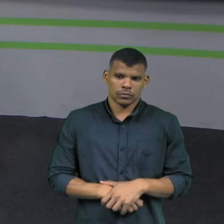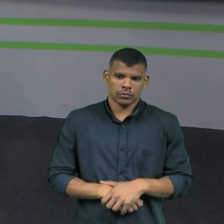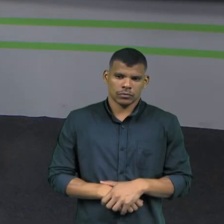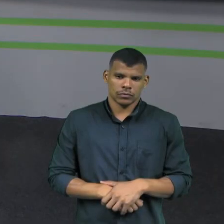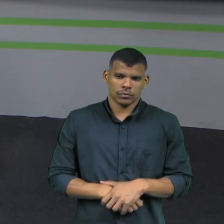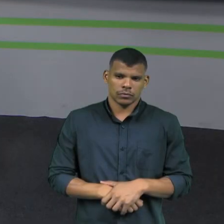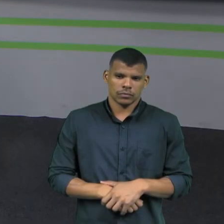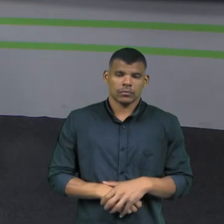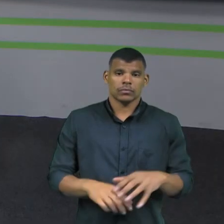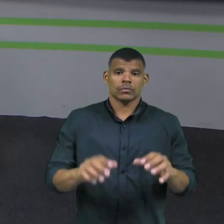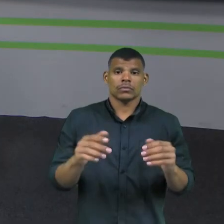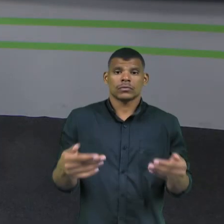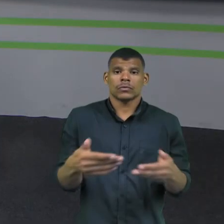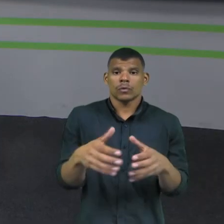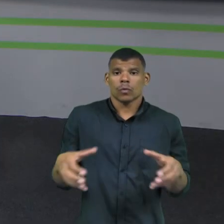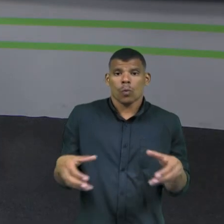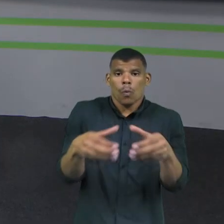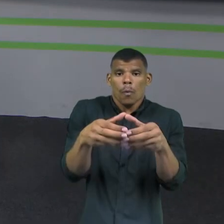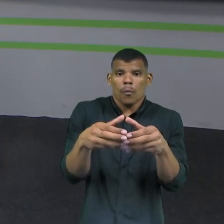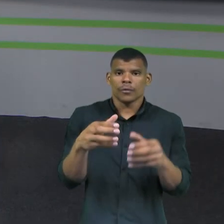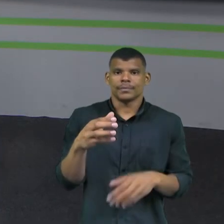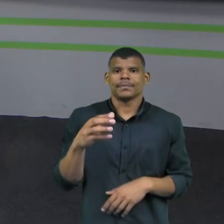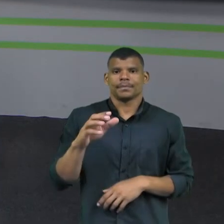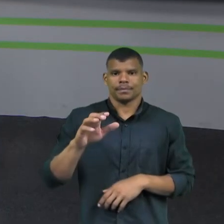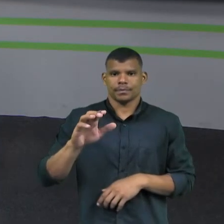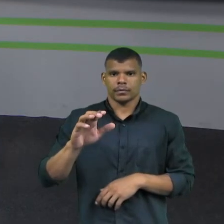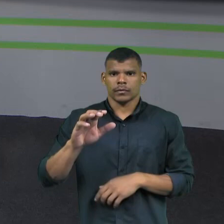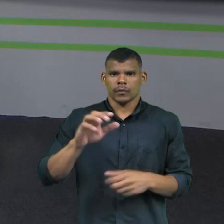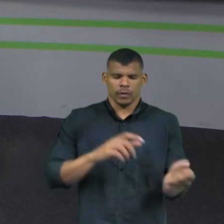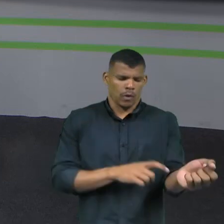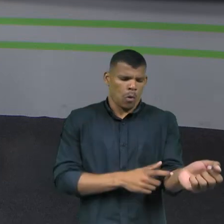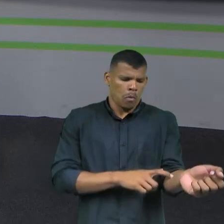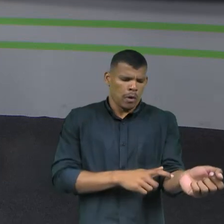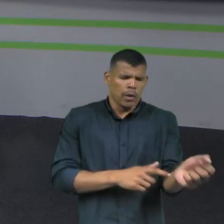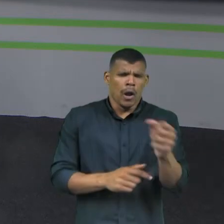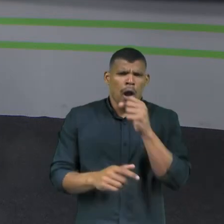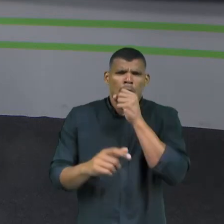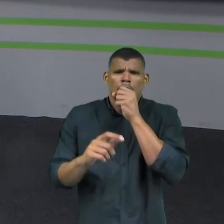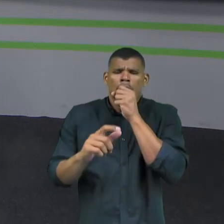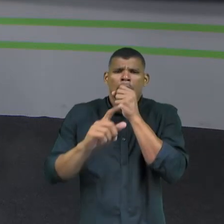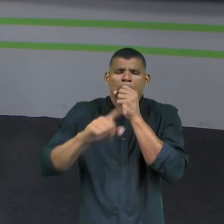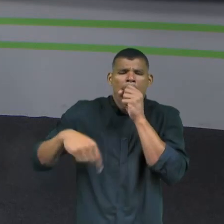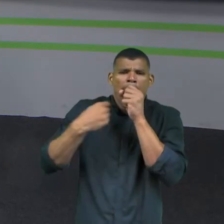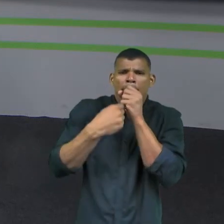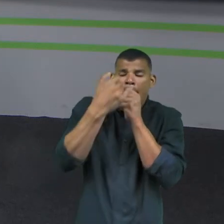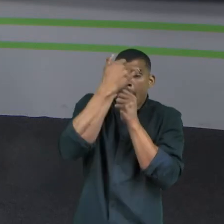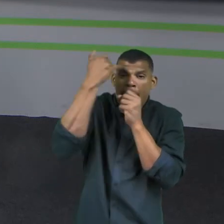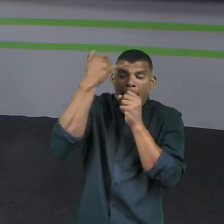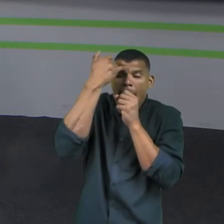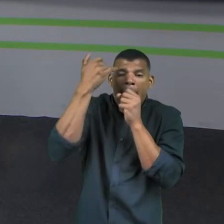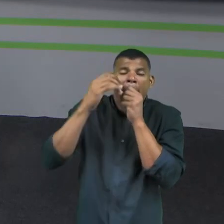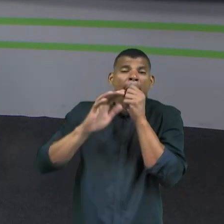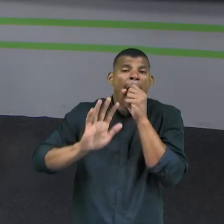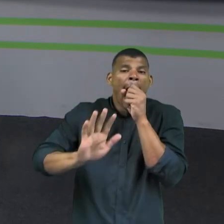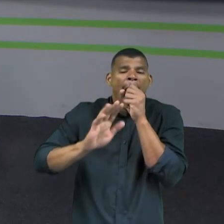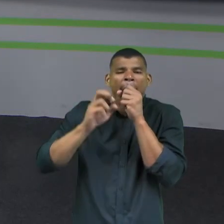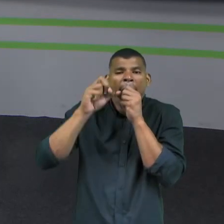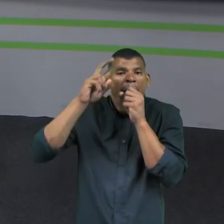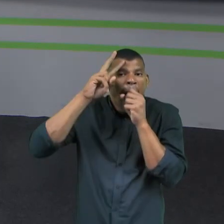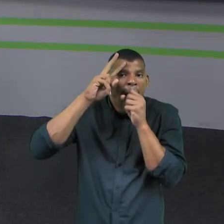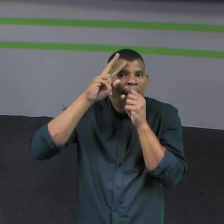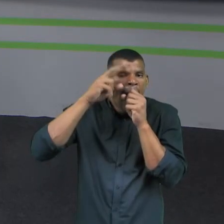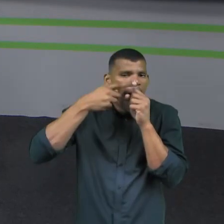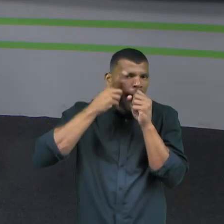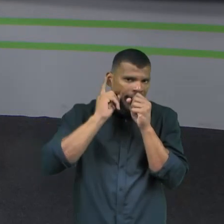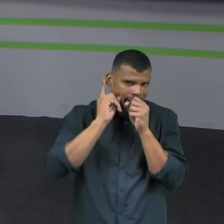Os grupos de transição do governador eleito Elmano de Freitas e da governadora do Ceará, Isolda Sela, apresentaram nesta segunda-feira os